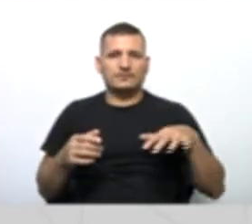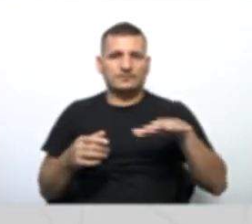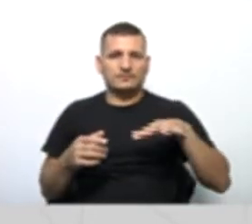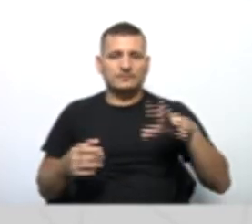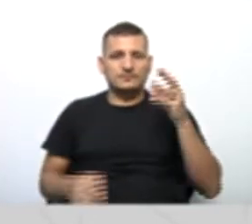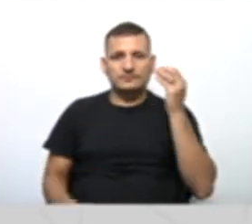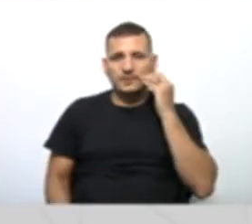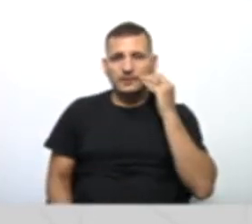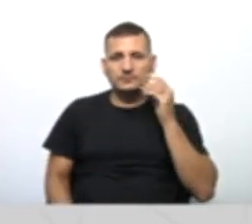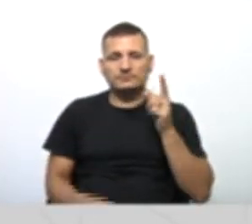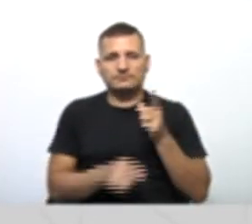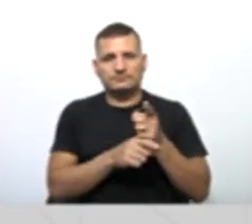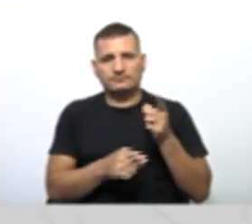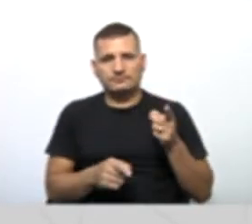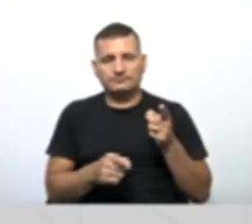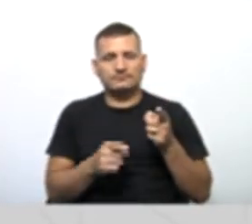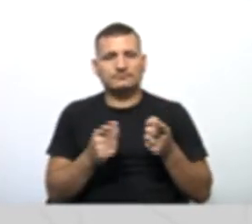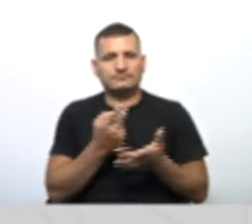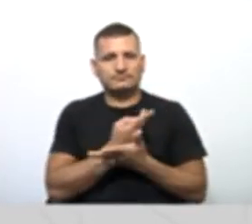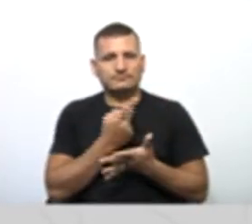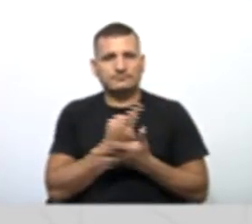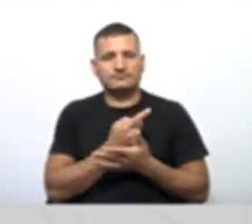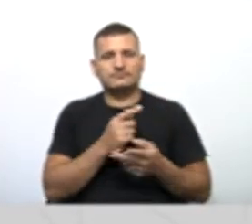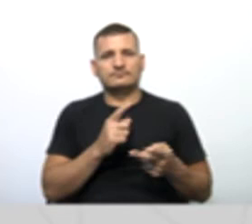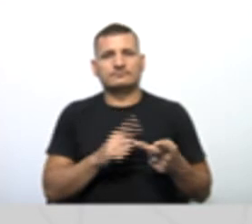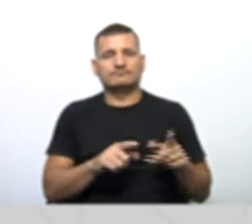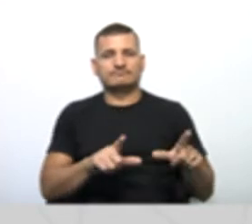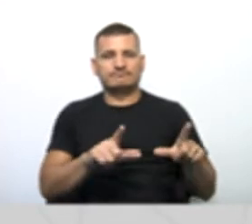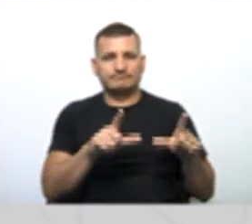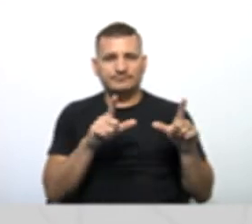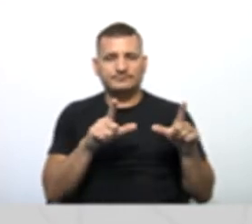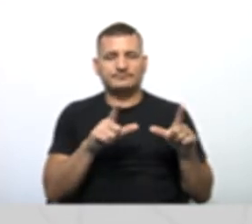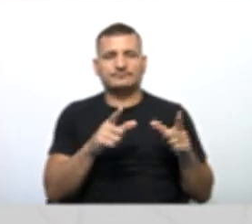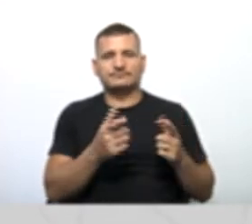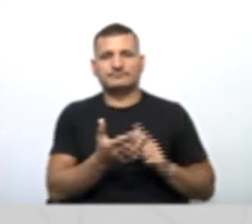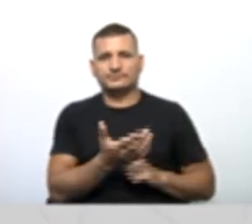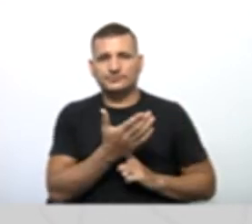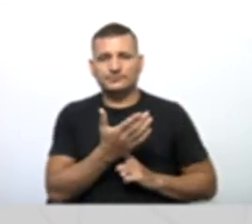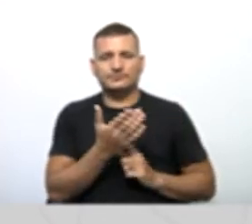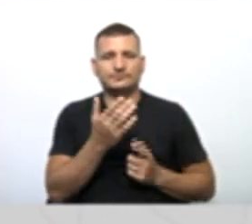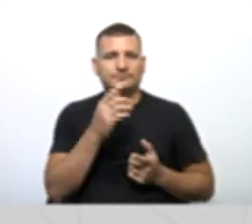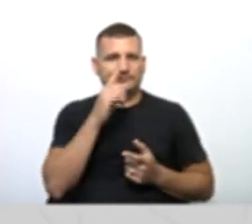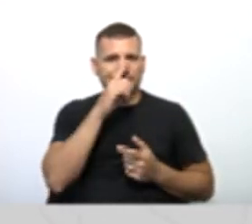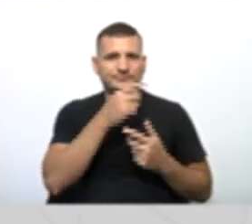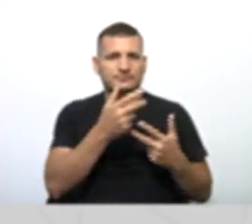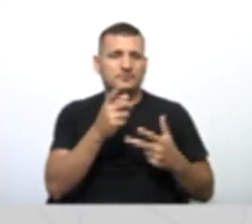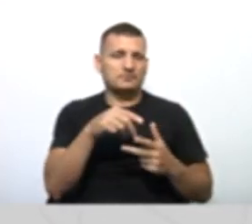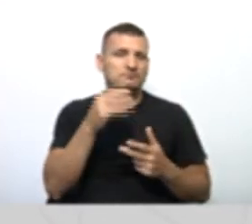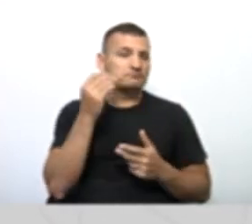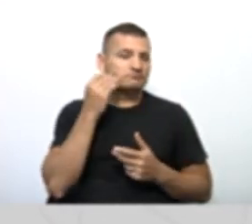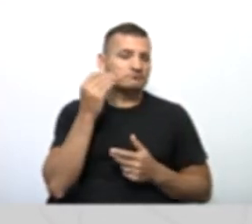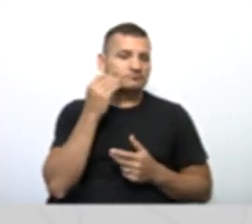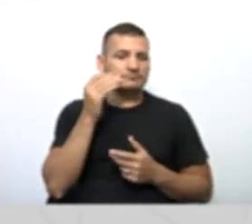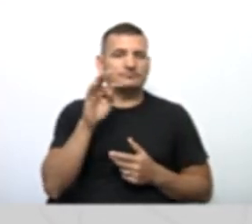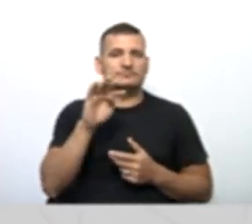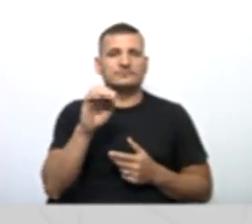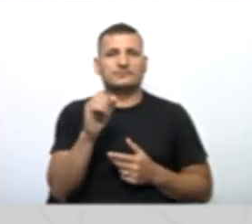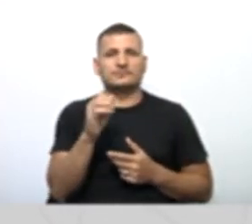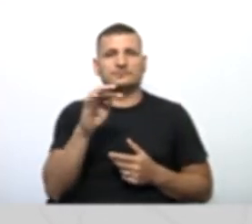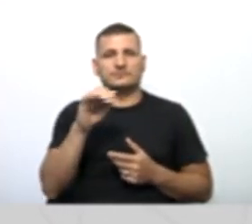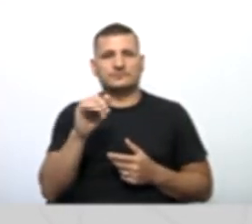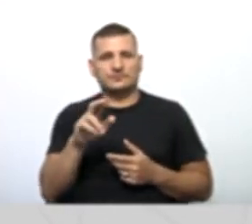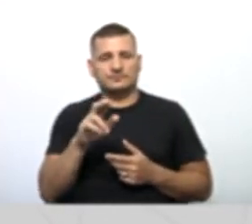encontrar erros, os alertas, enfim, testar, né? O nome já diz aí, testar tudo o que está